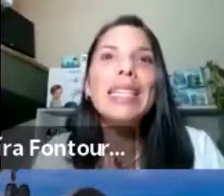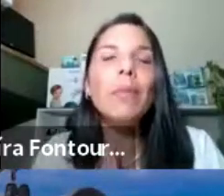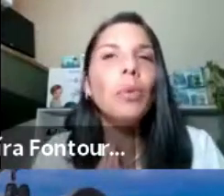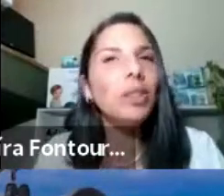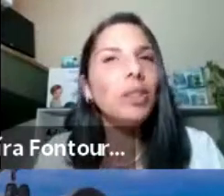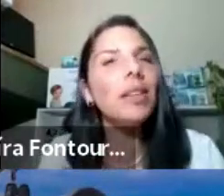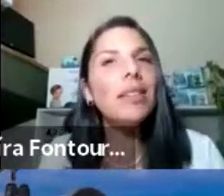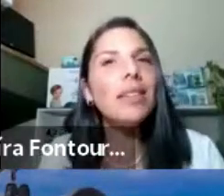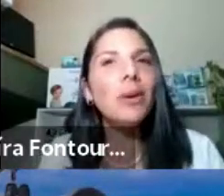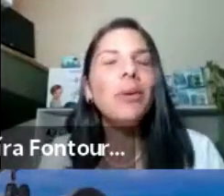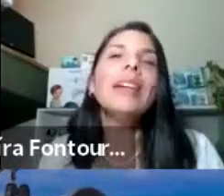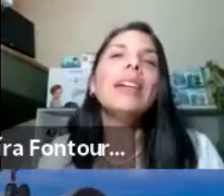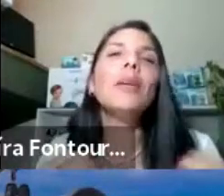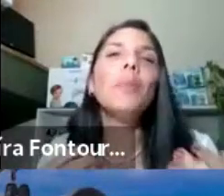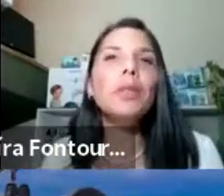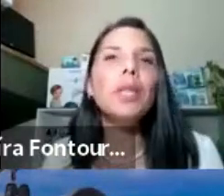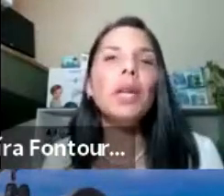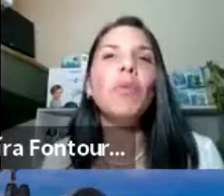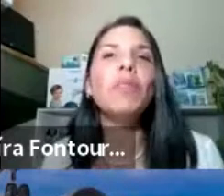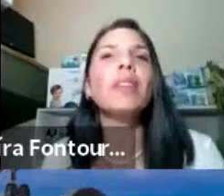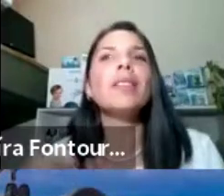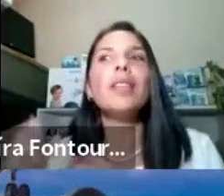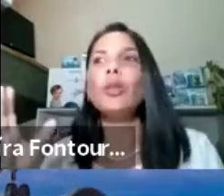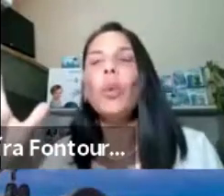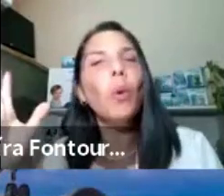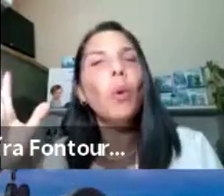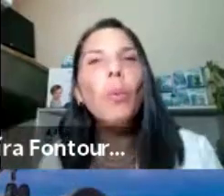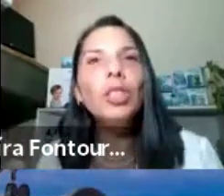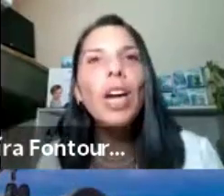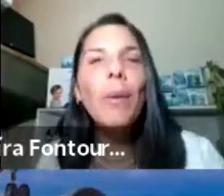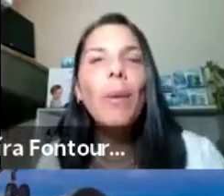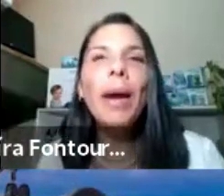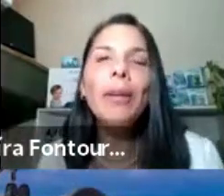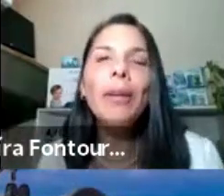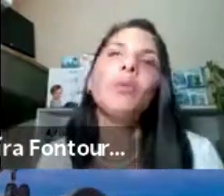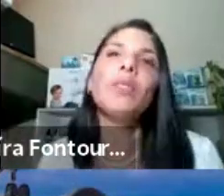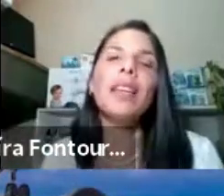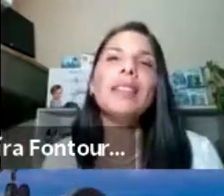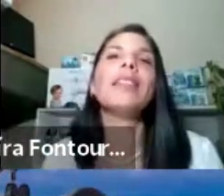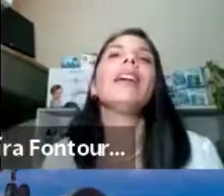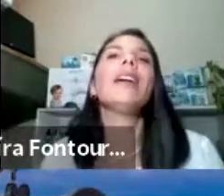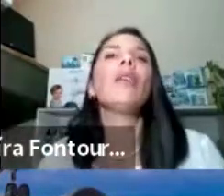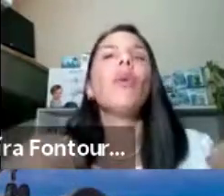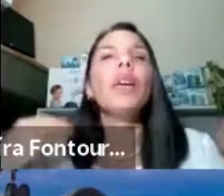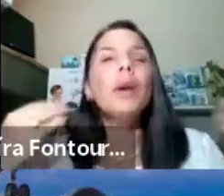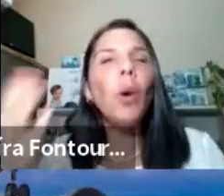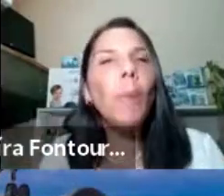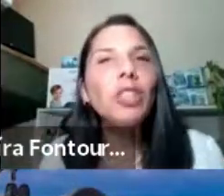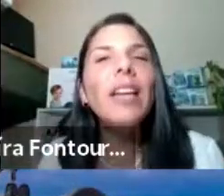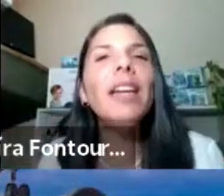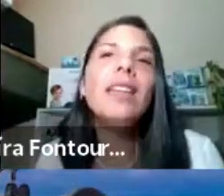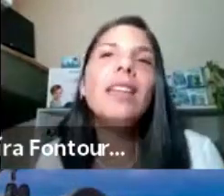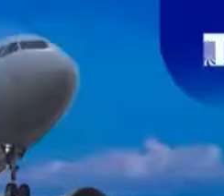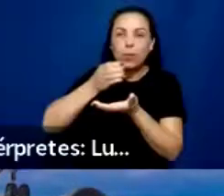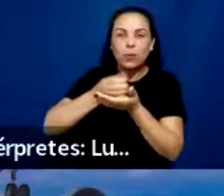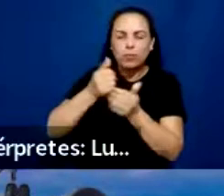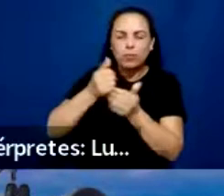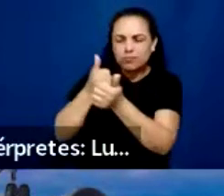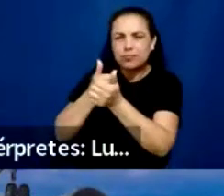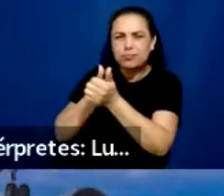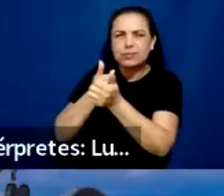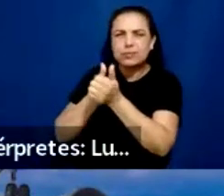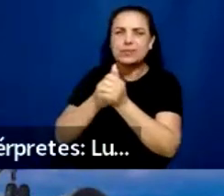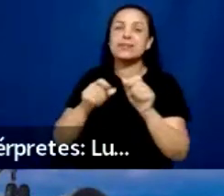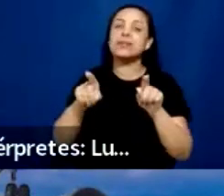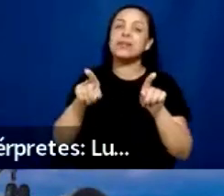vocês prestem muita atenção, se possível, vocês estejam com um copo de água perto de vocês e compartilhem essa live já